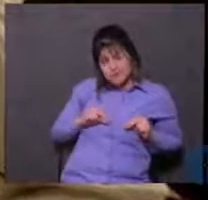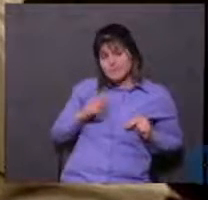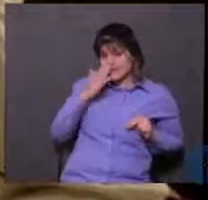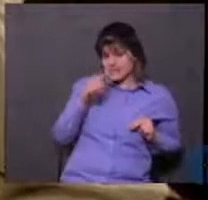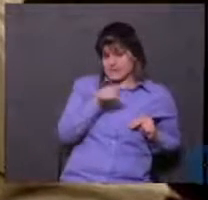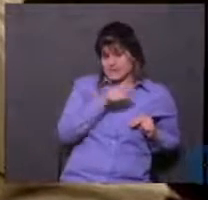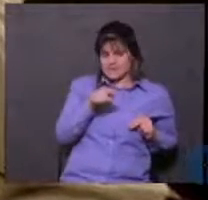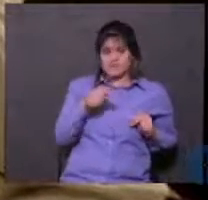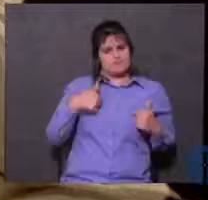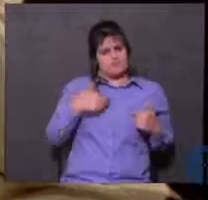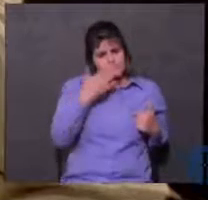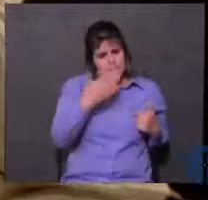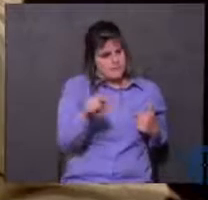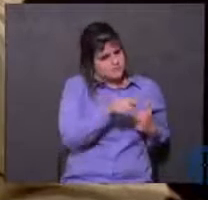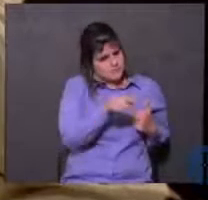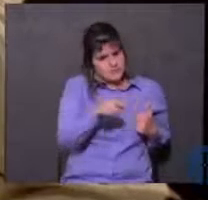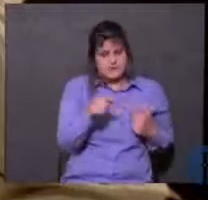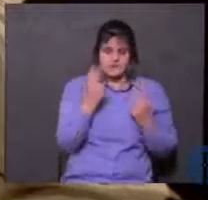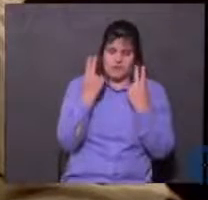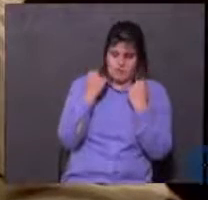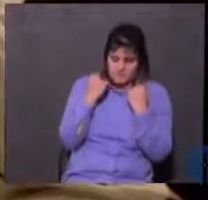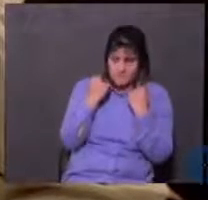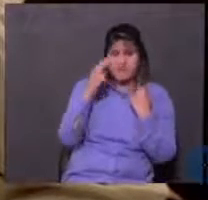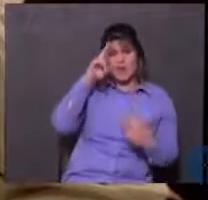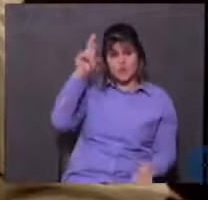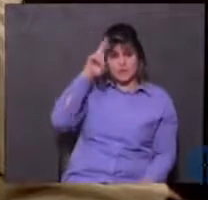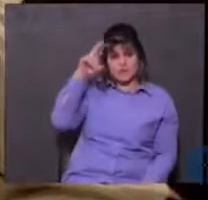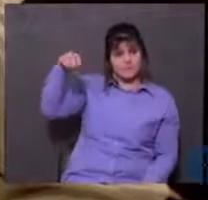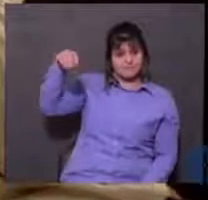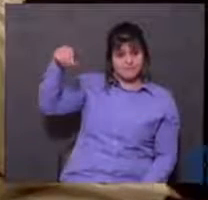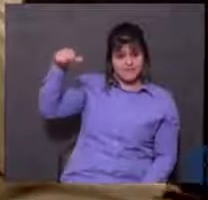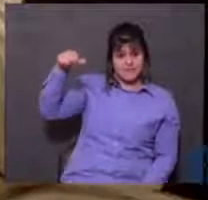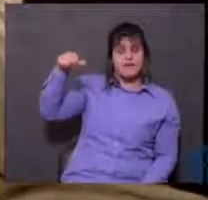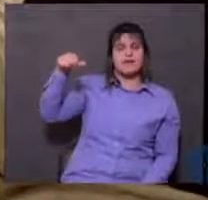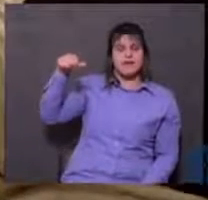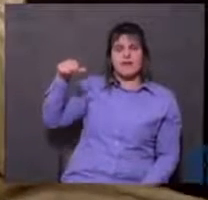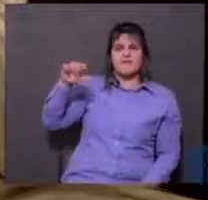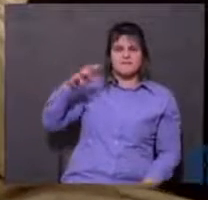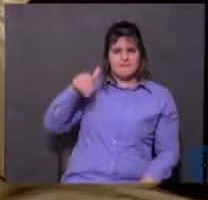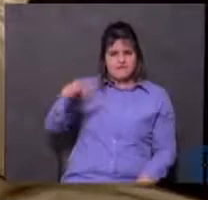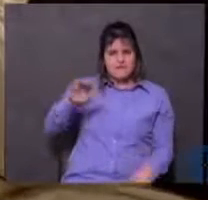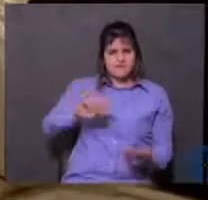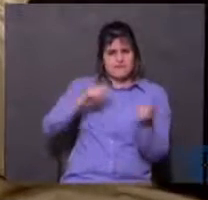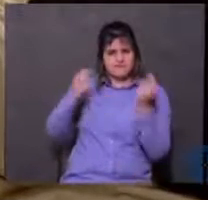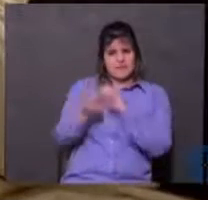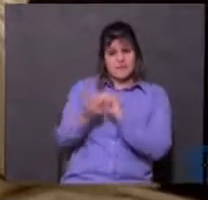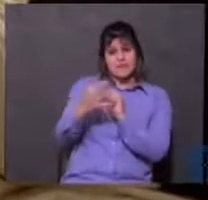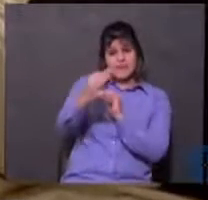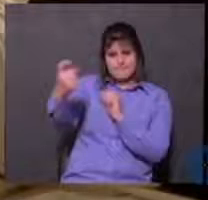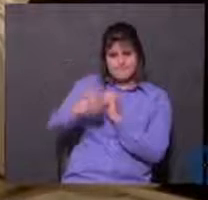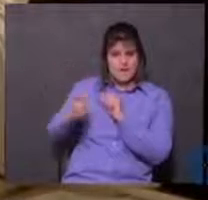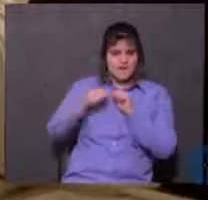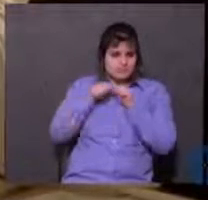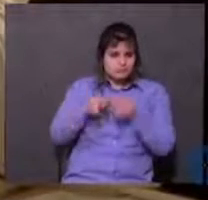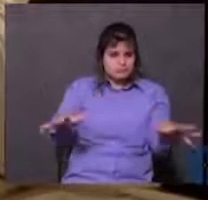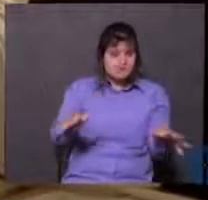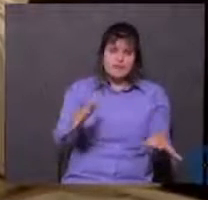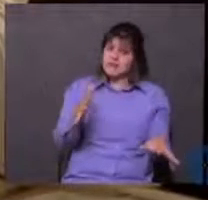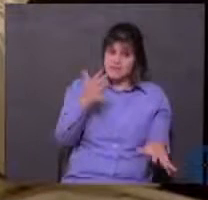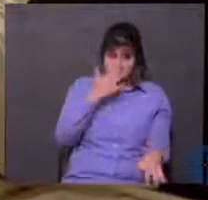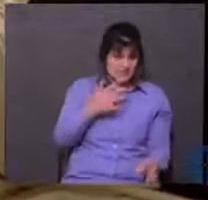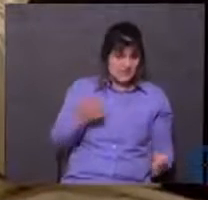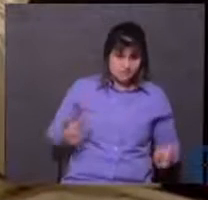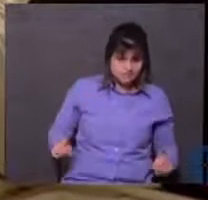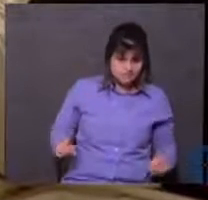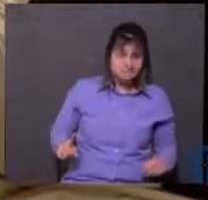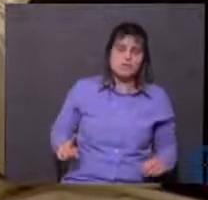meus pedidos, a Rússia se converterá e terão paz. Se não, espalhará seus